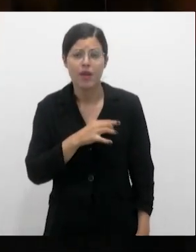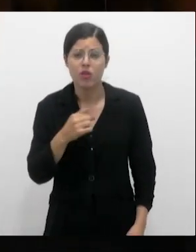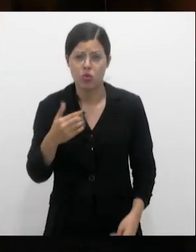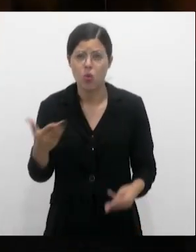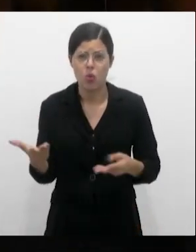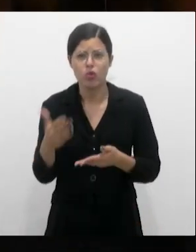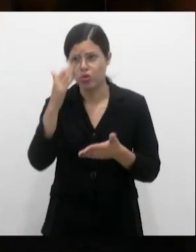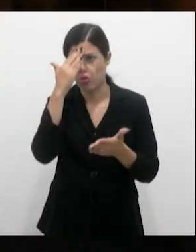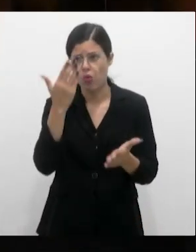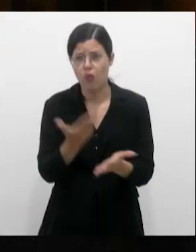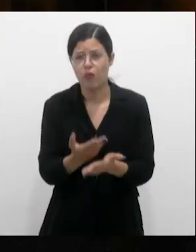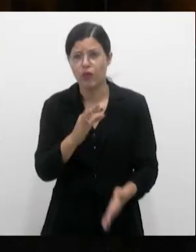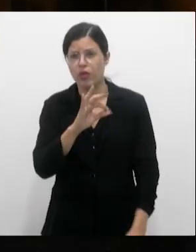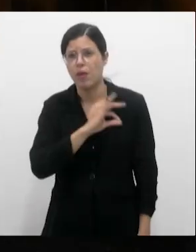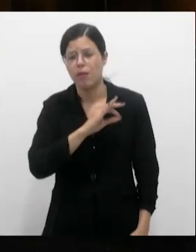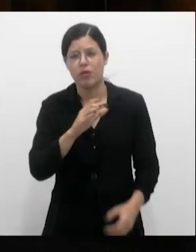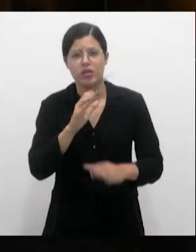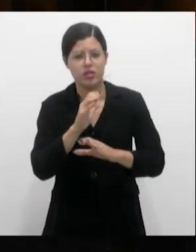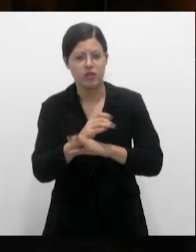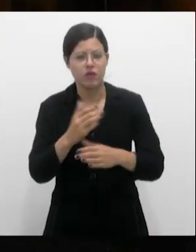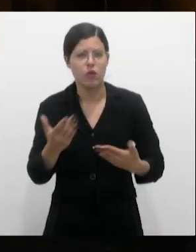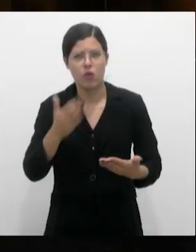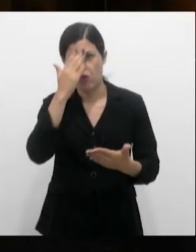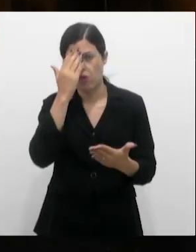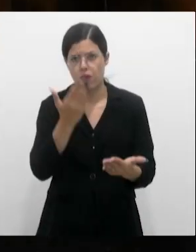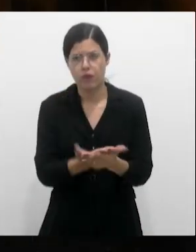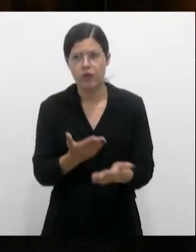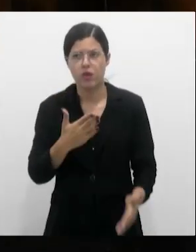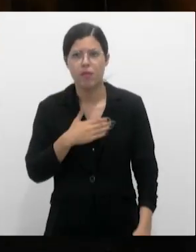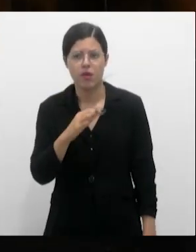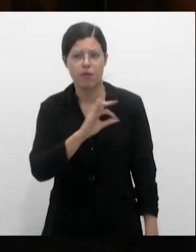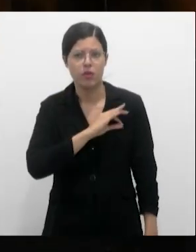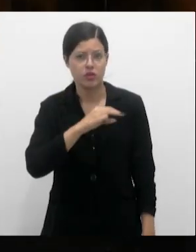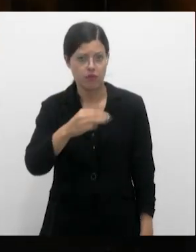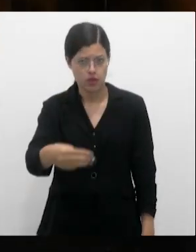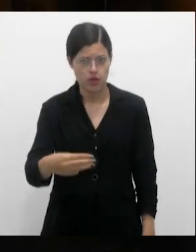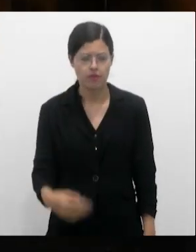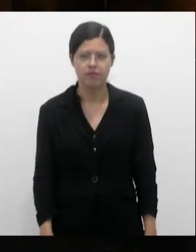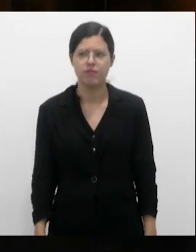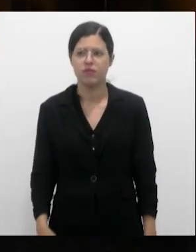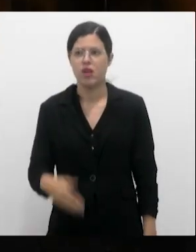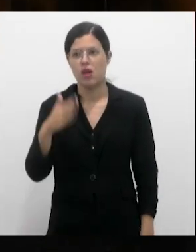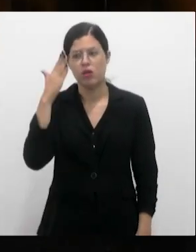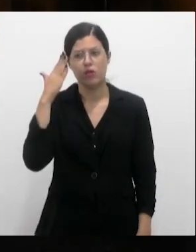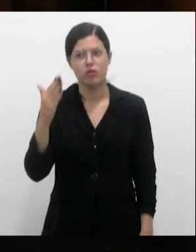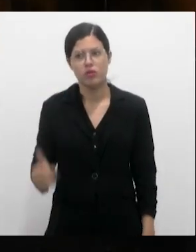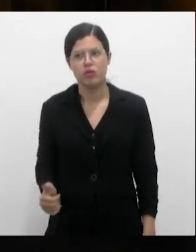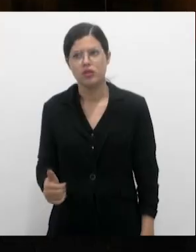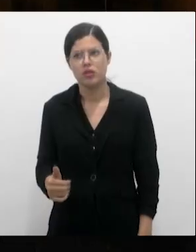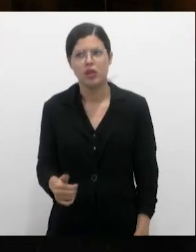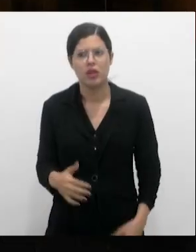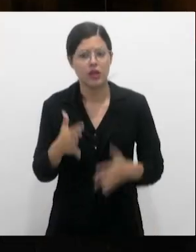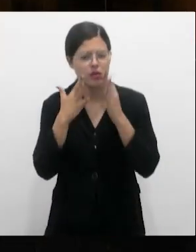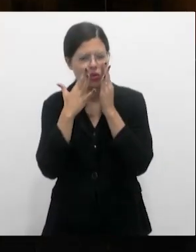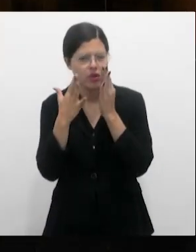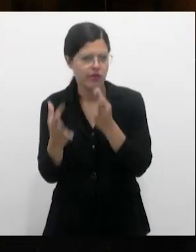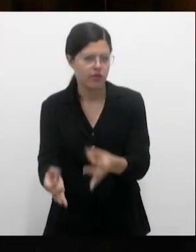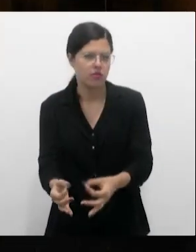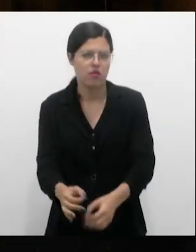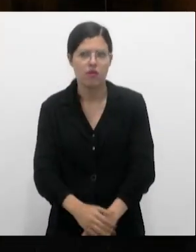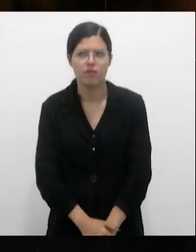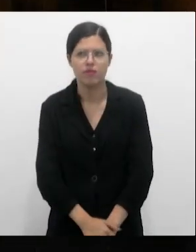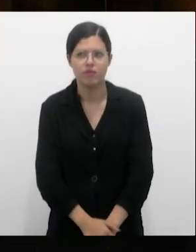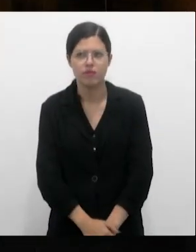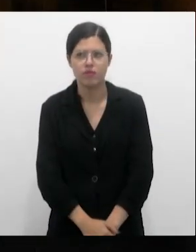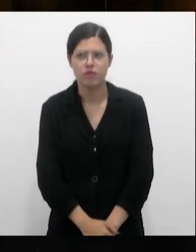hoje na Polícia Civil, eu confio na minha Polícia Militar, e eu sei que eles estão atentos. Viu